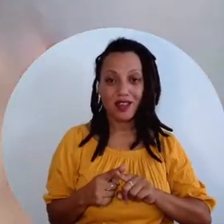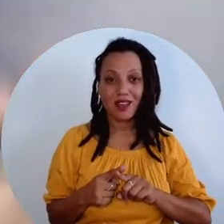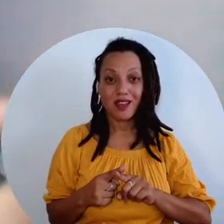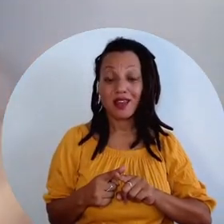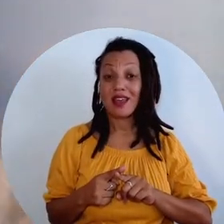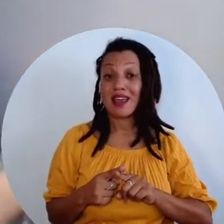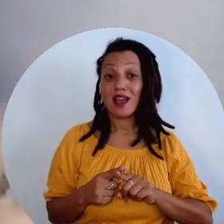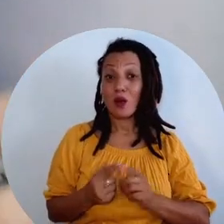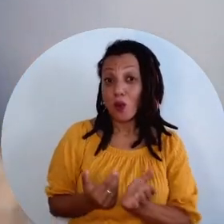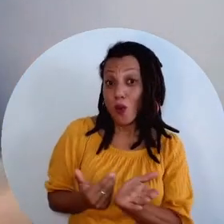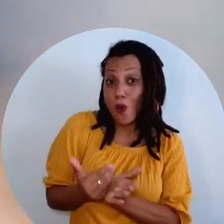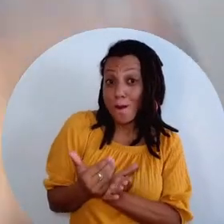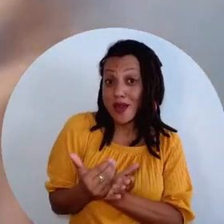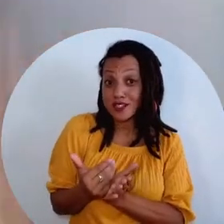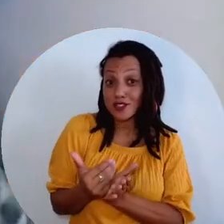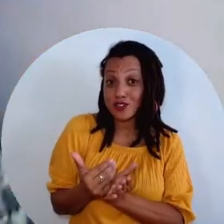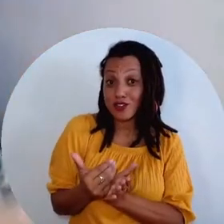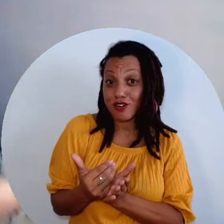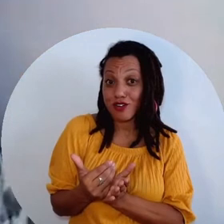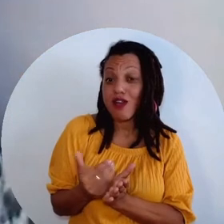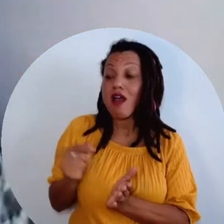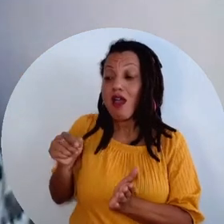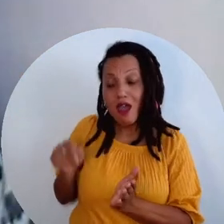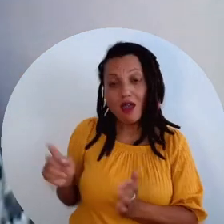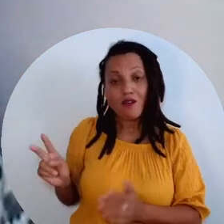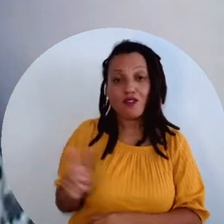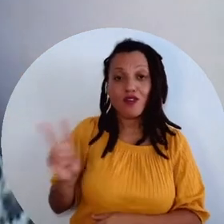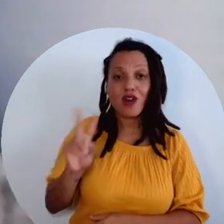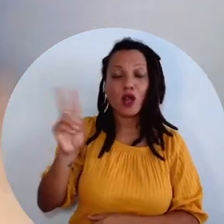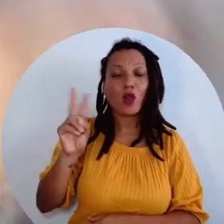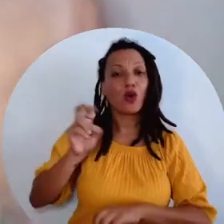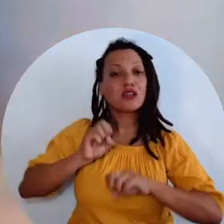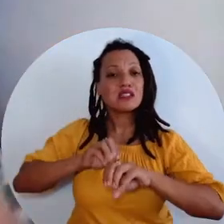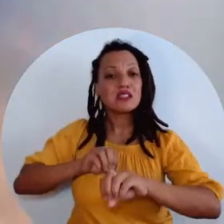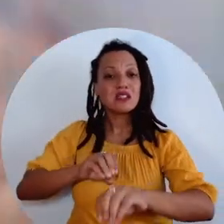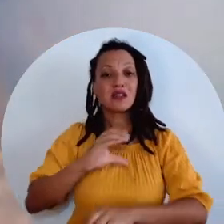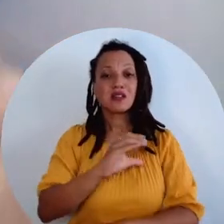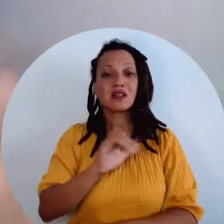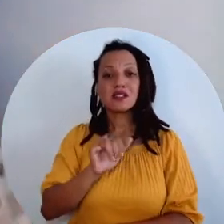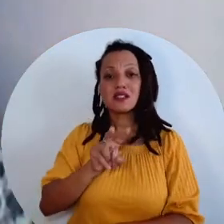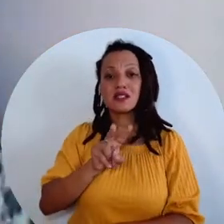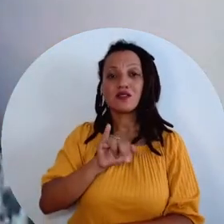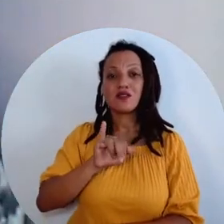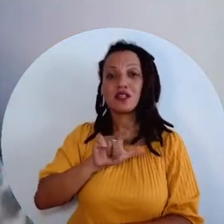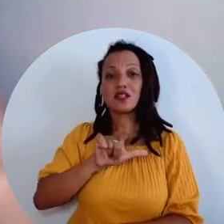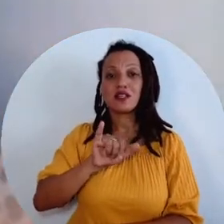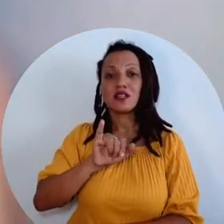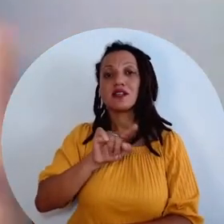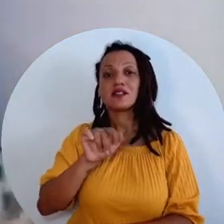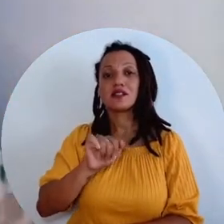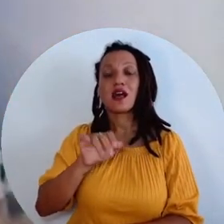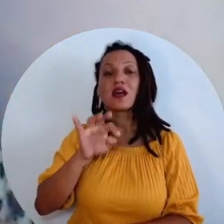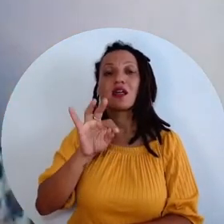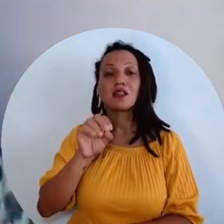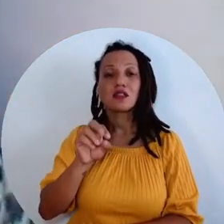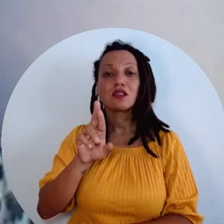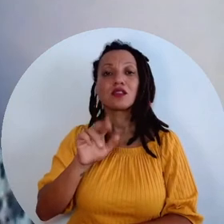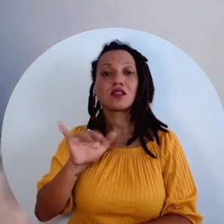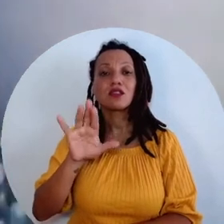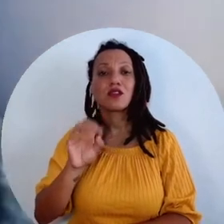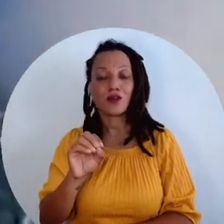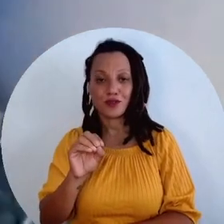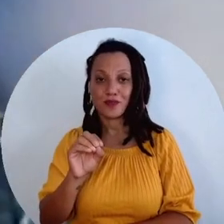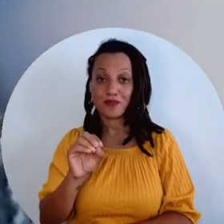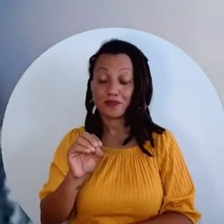de o matriarcado ser um valor civilizatório, ser ter esse poder político, algo que a gente não